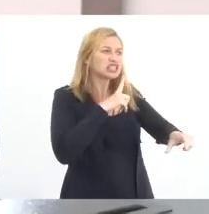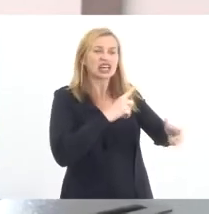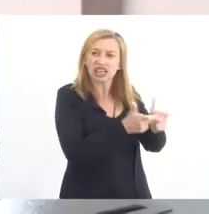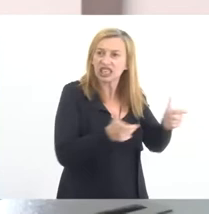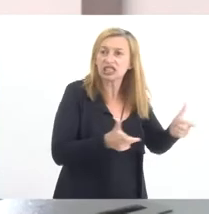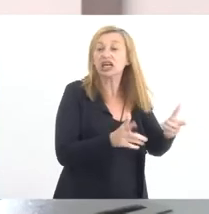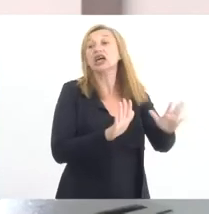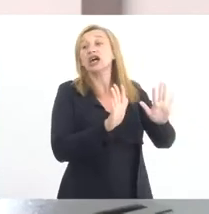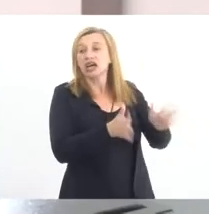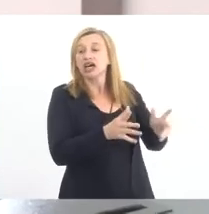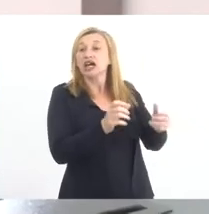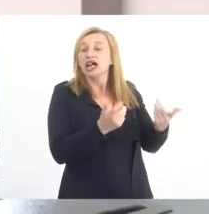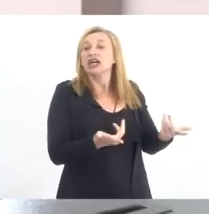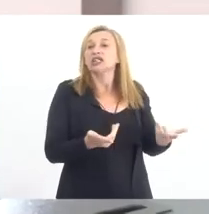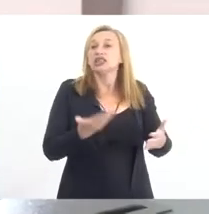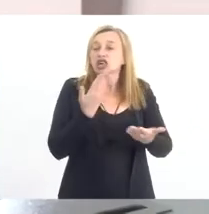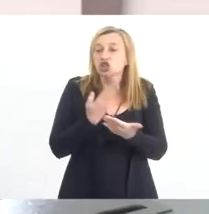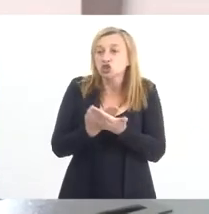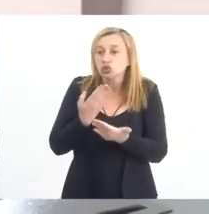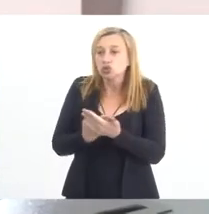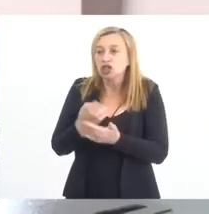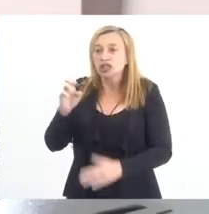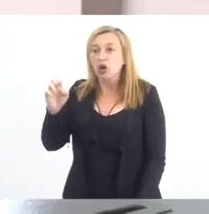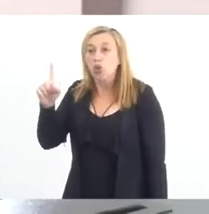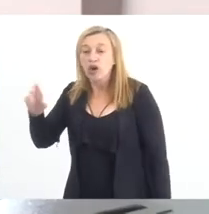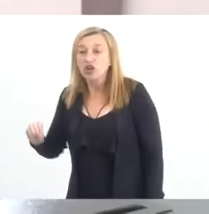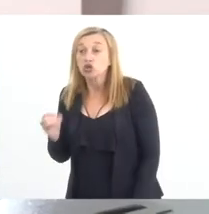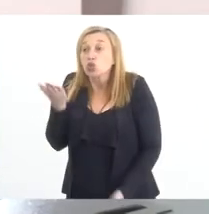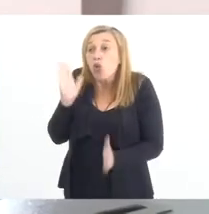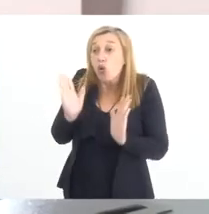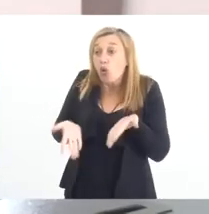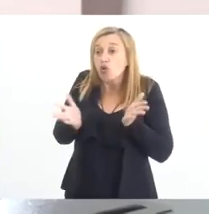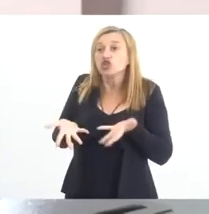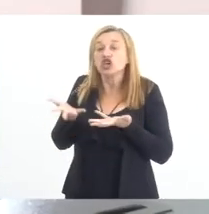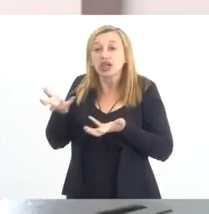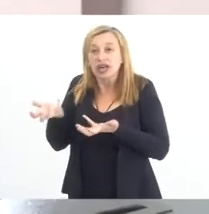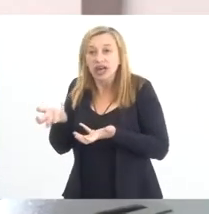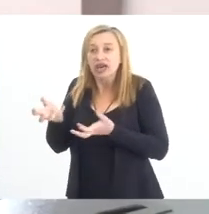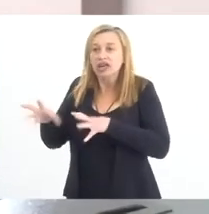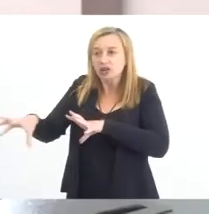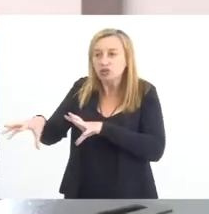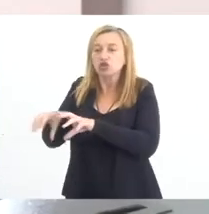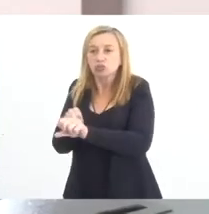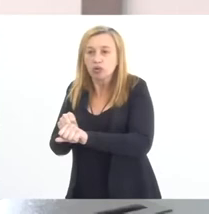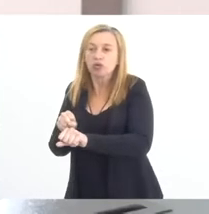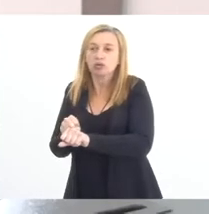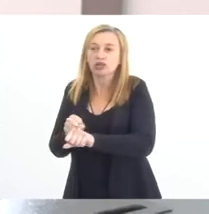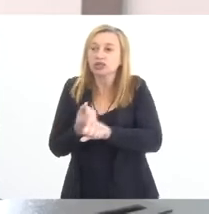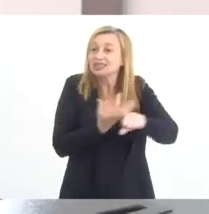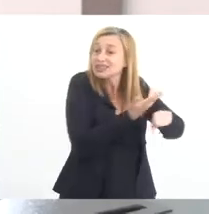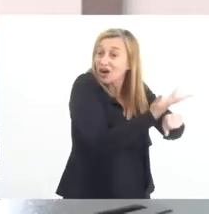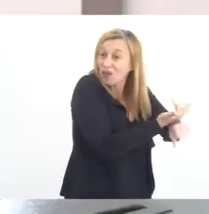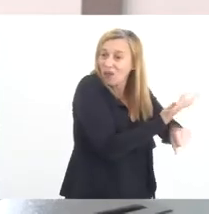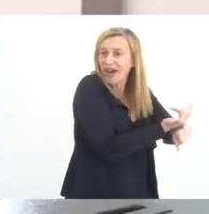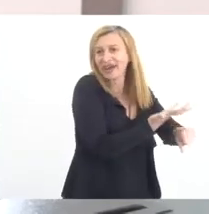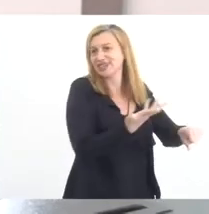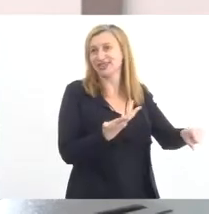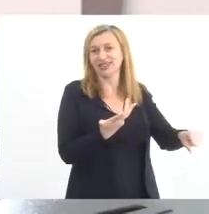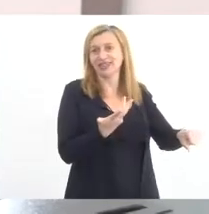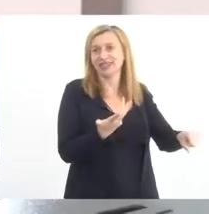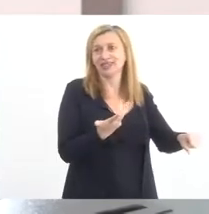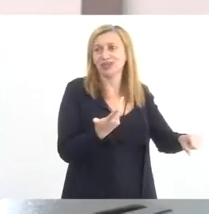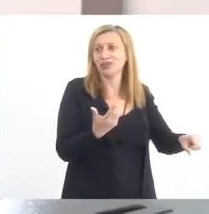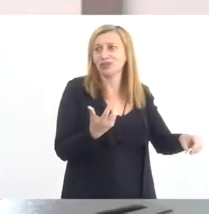quem está estudando na UESO hoje quer ter um diploma da UERJ. Seria inconcebível que alguém